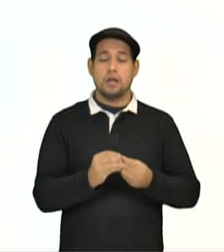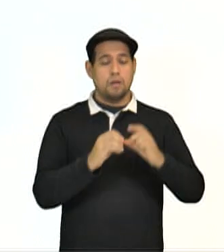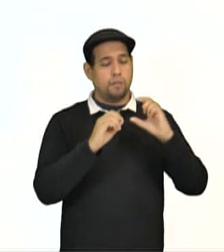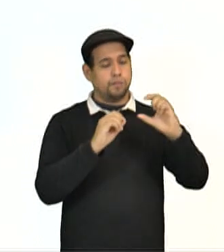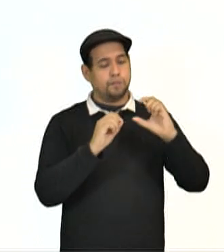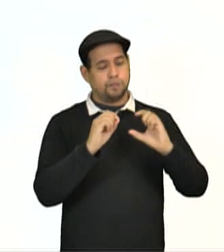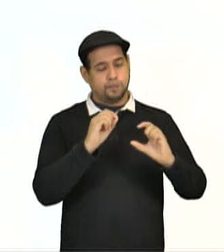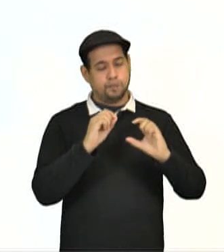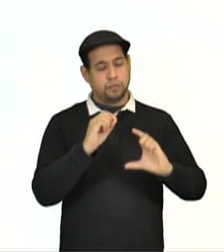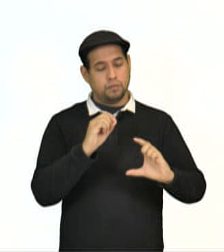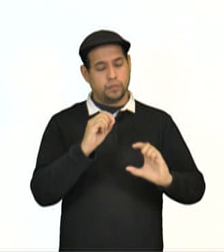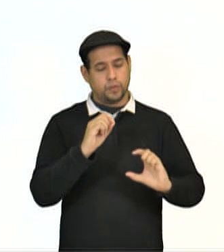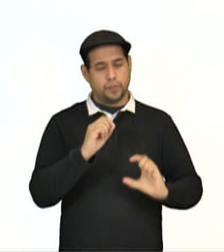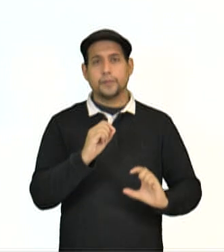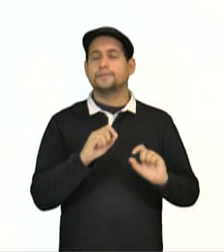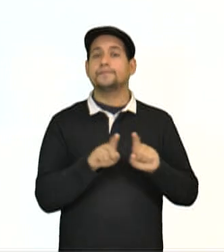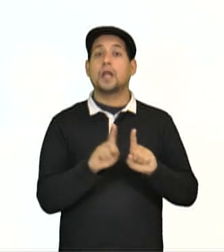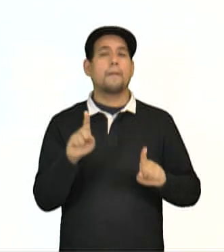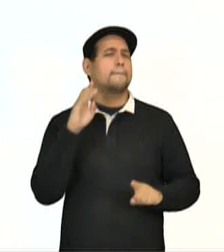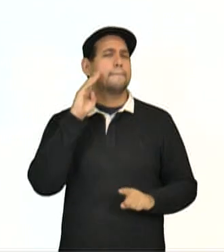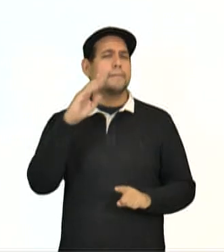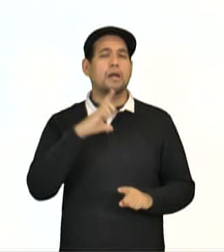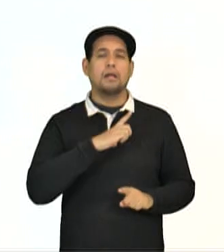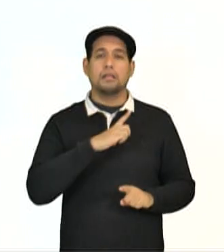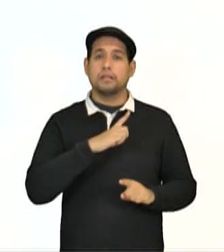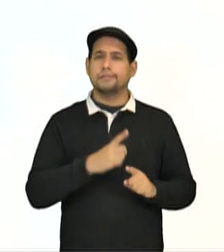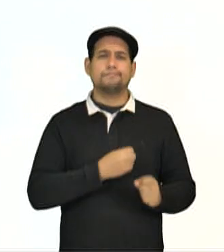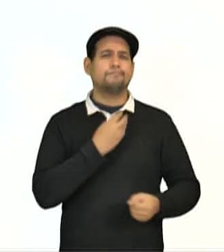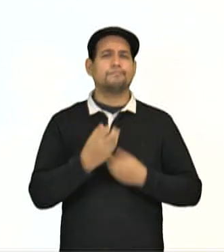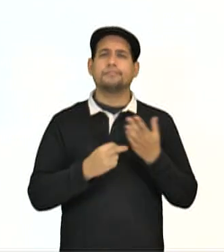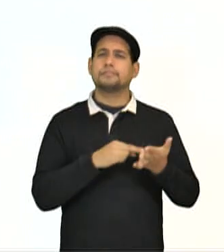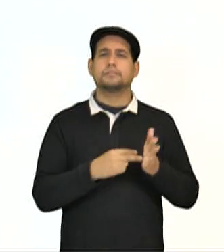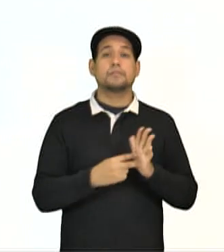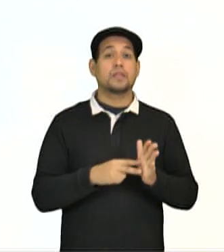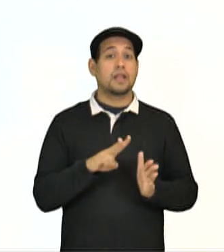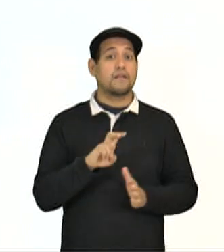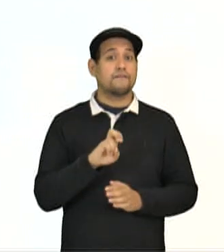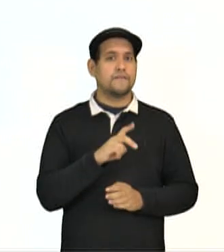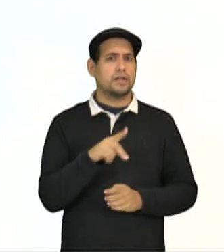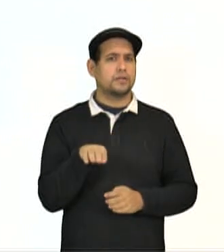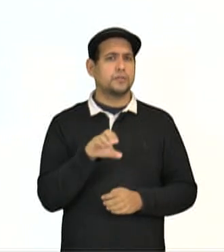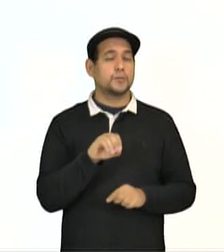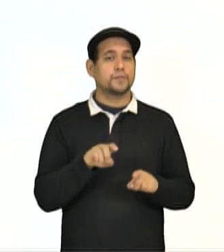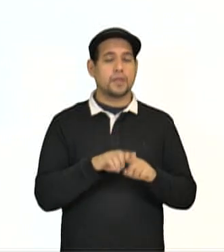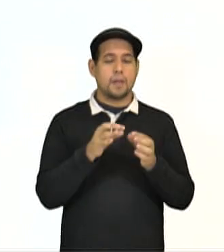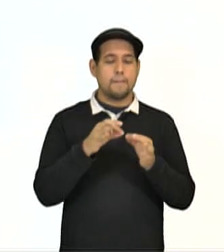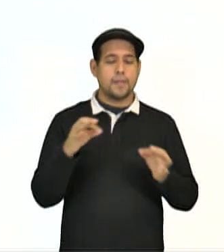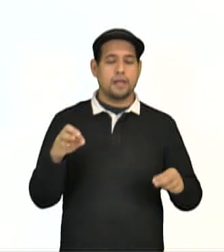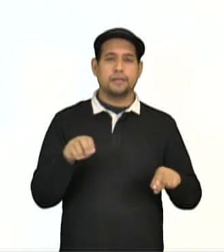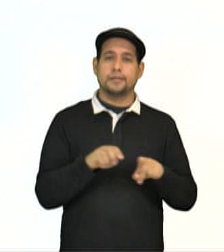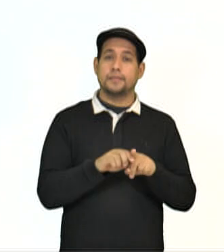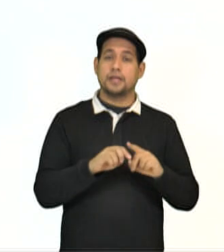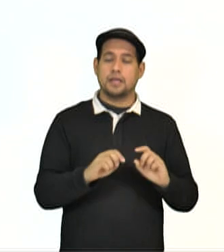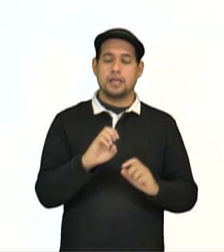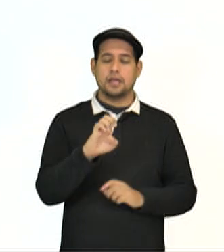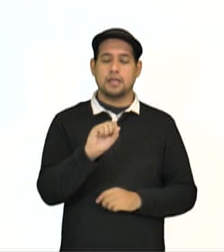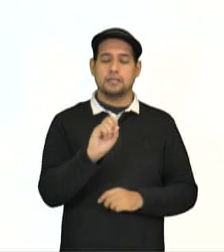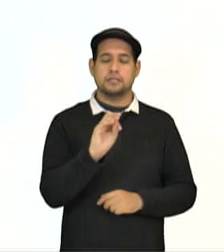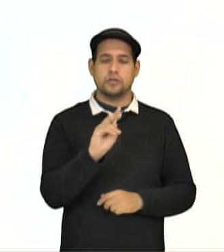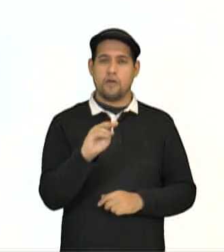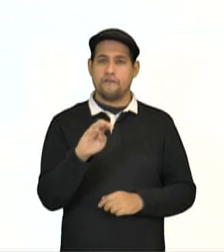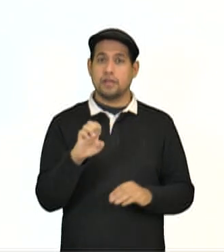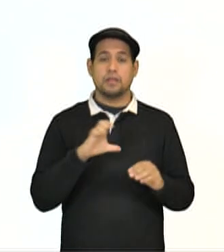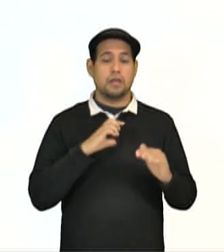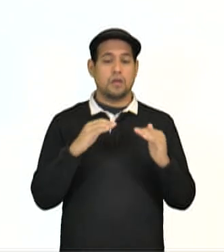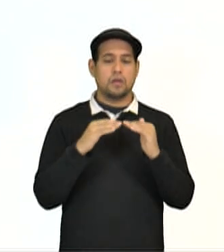divisão dos poemas. Os principais elementos que compõem o poema são o verso, a métrica, a estrofe, a rima e